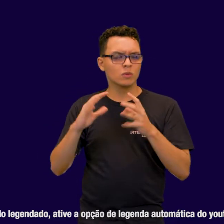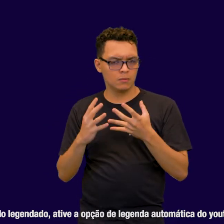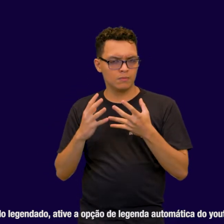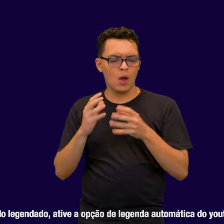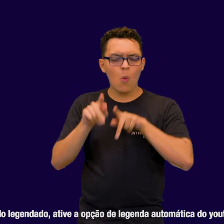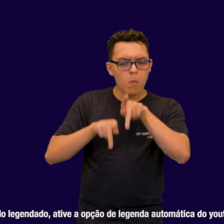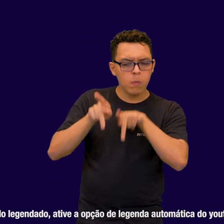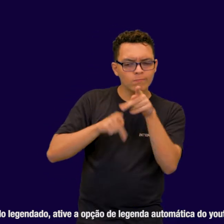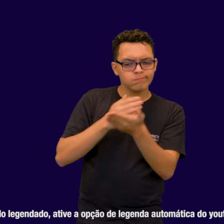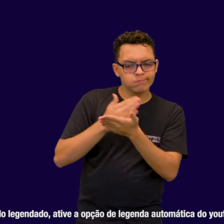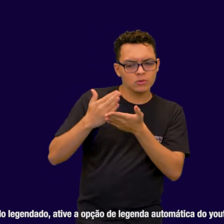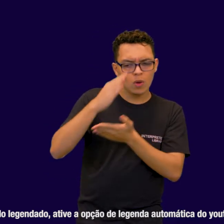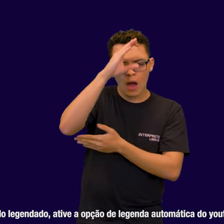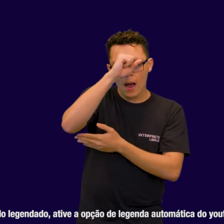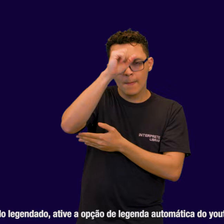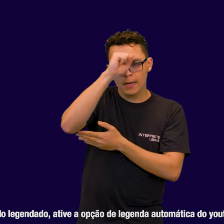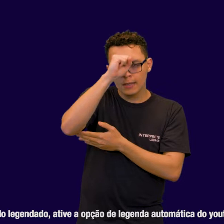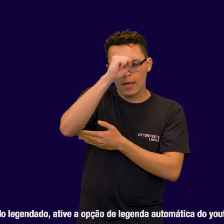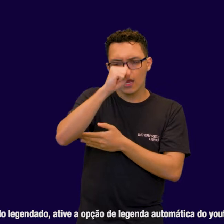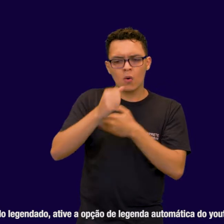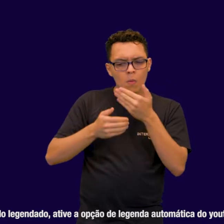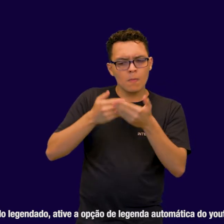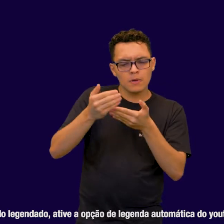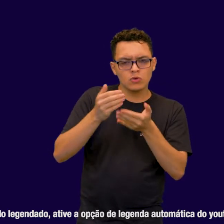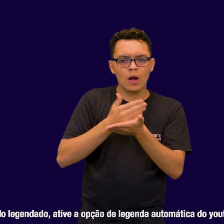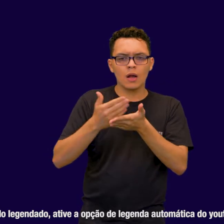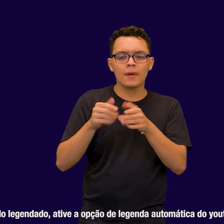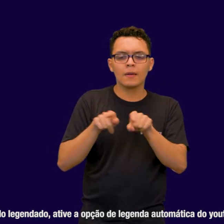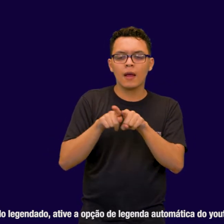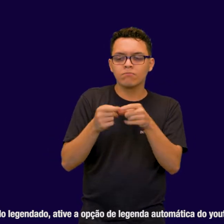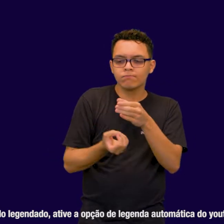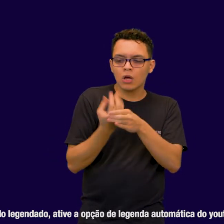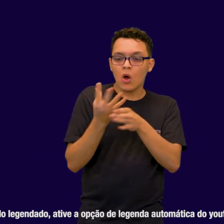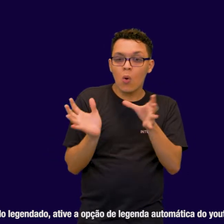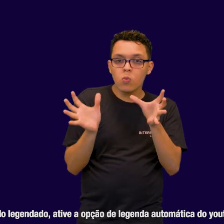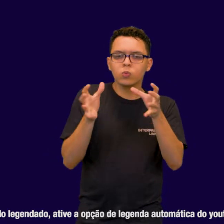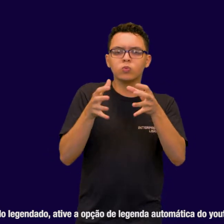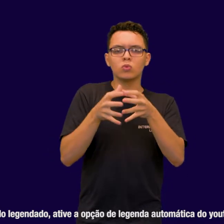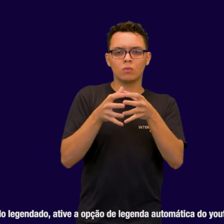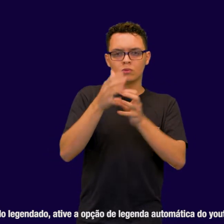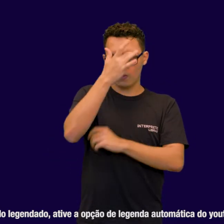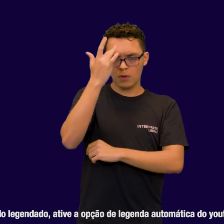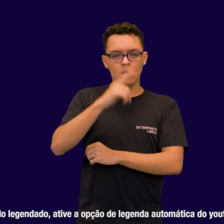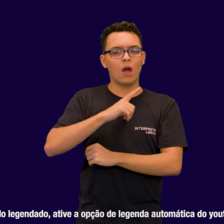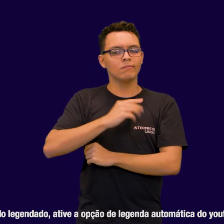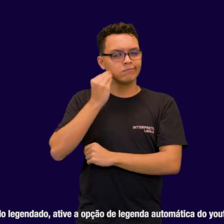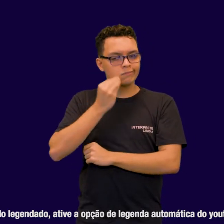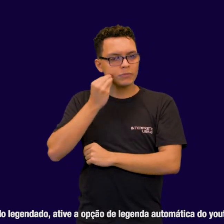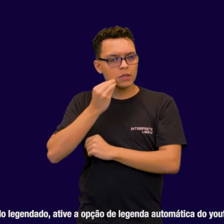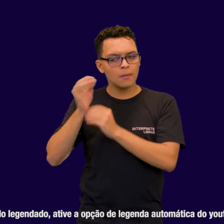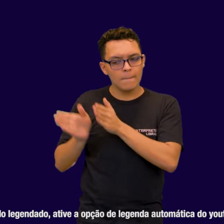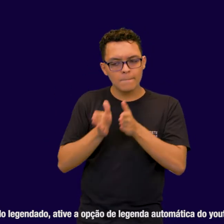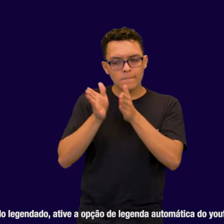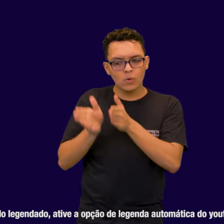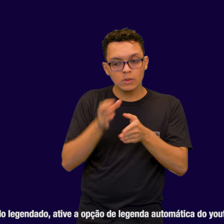cervejeiros caseiros que foram ensinando aos outros, foram surgindo associações de cervejeiros caseiros em todos os estados brasileiros.